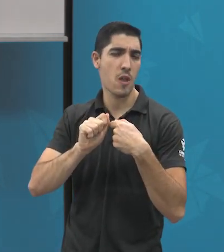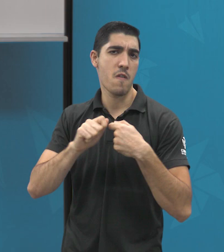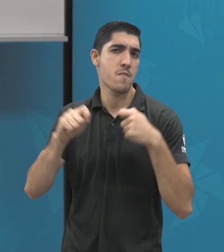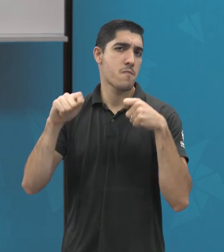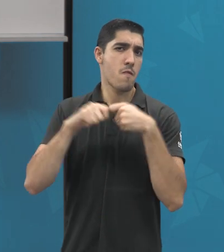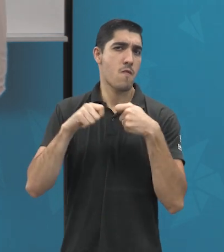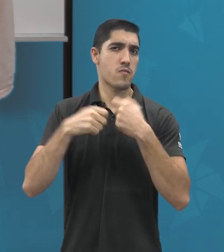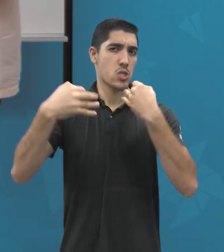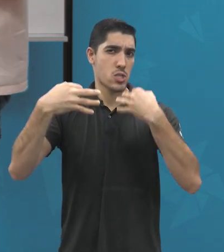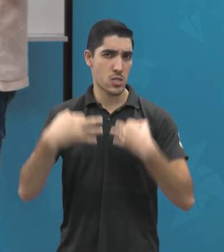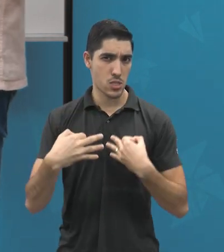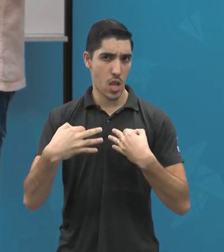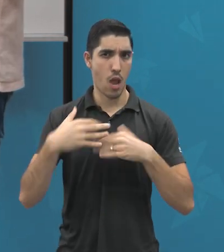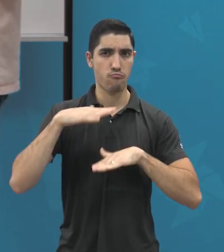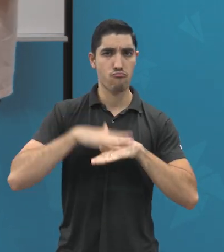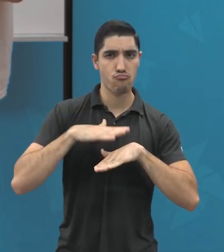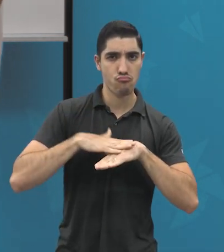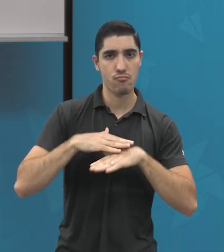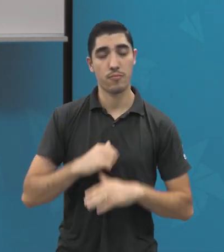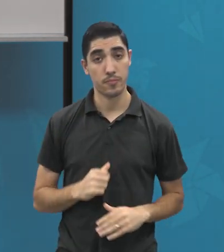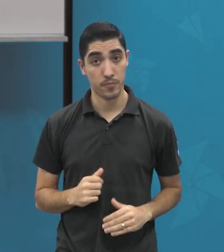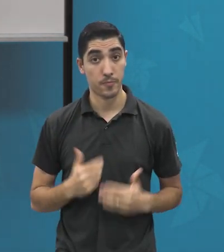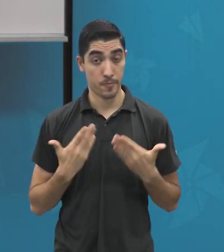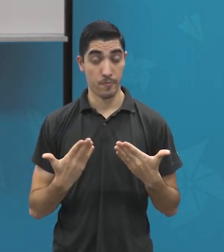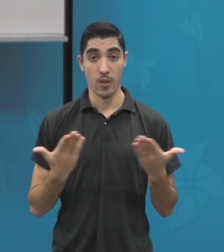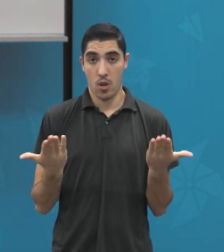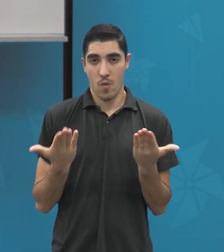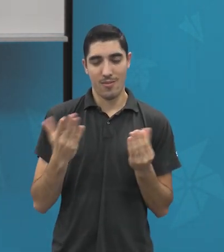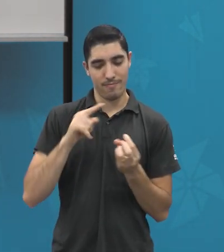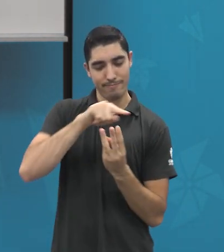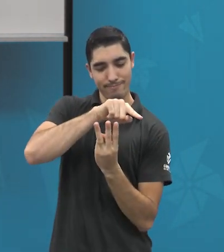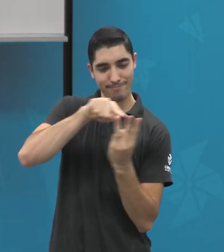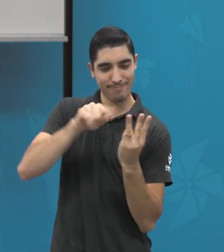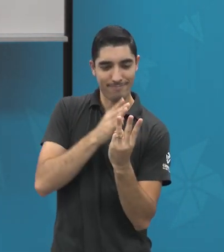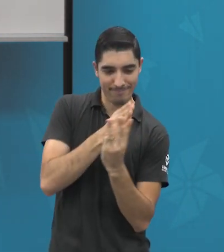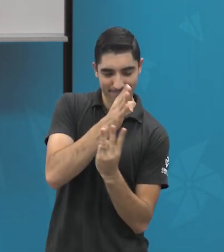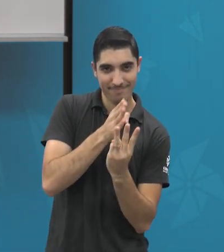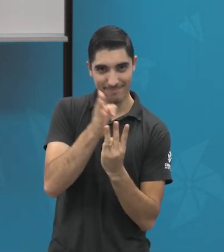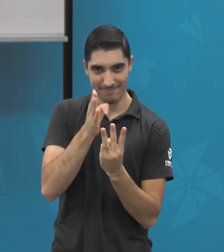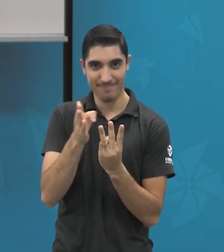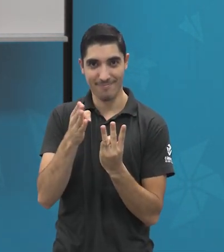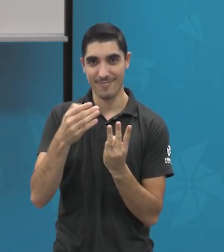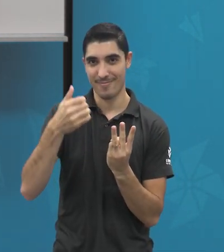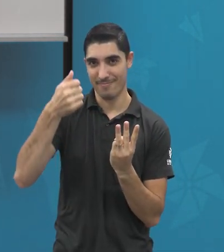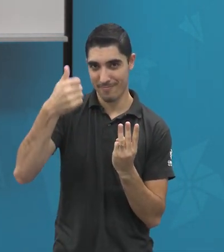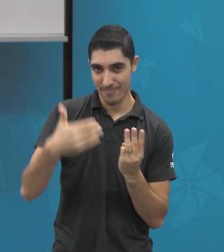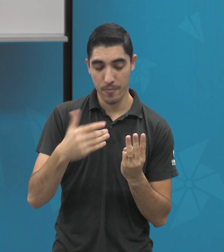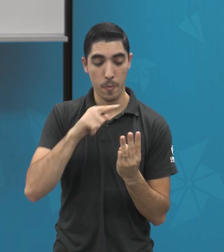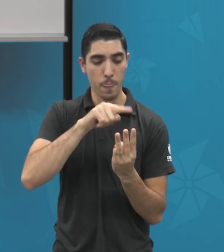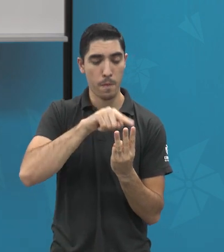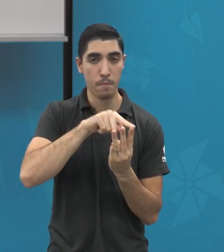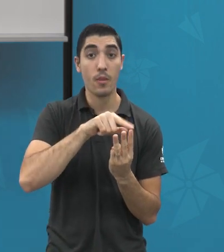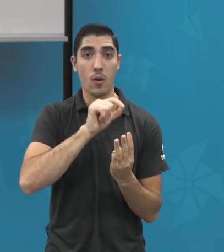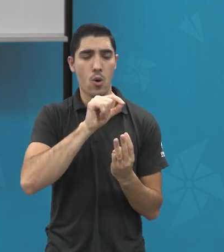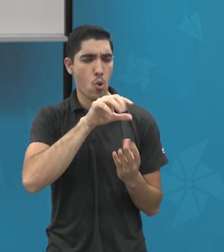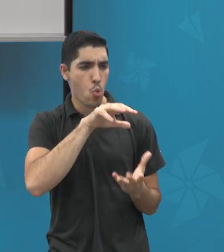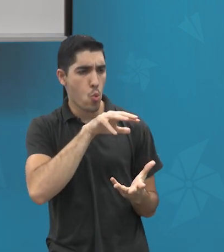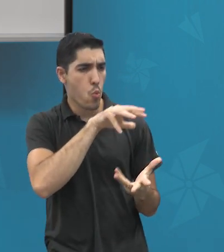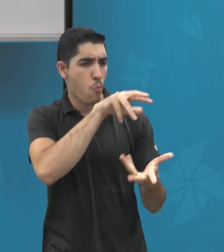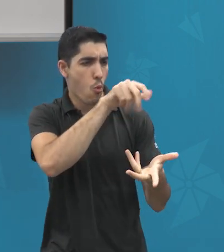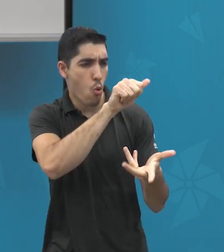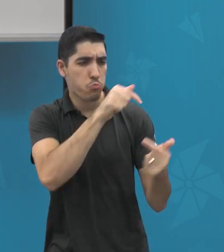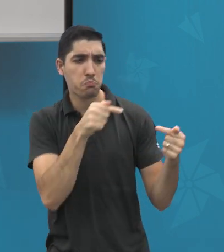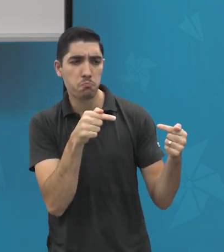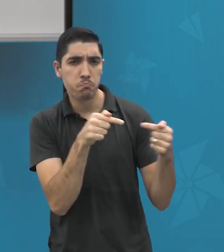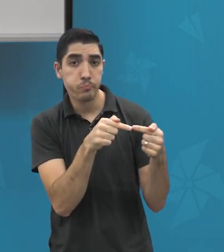três grandes momentos: o mundo e a verdade,